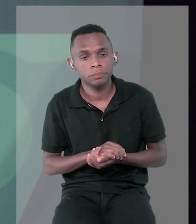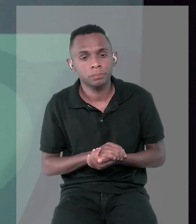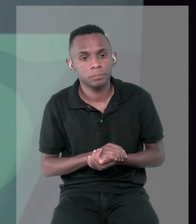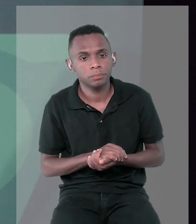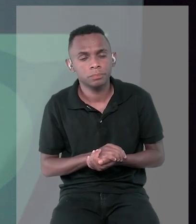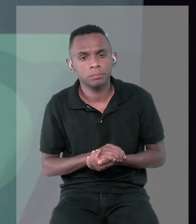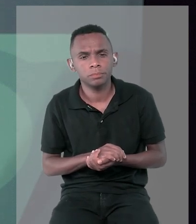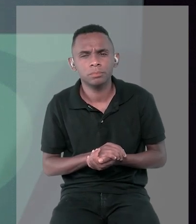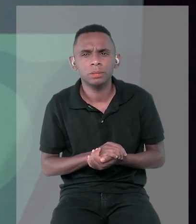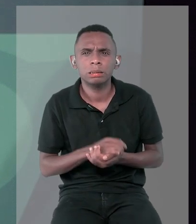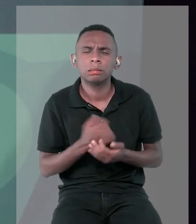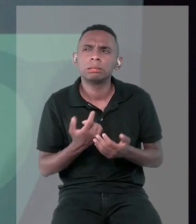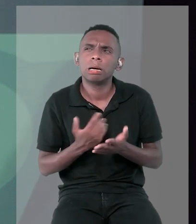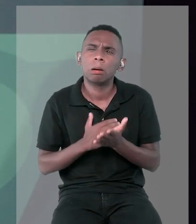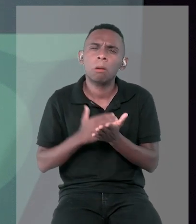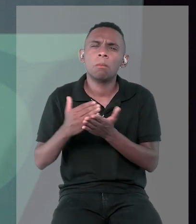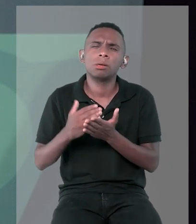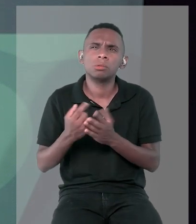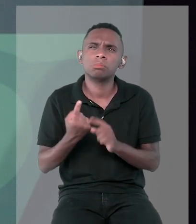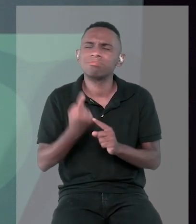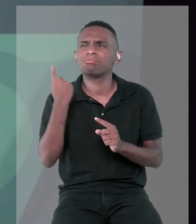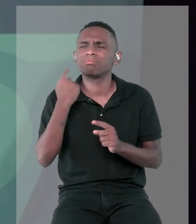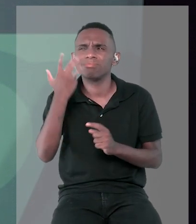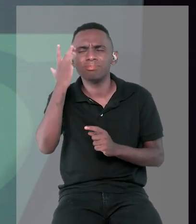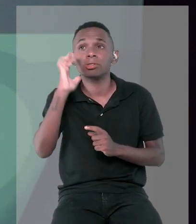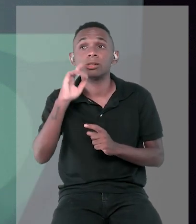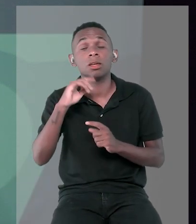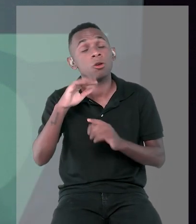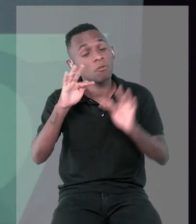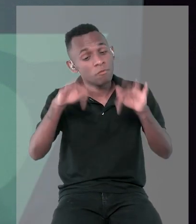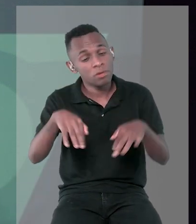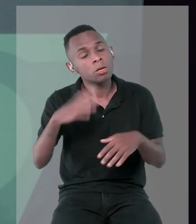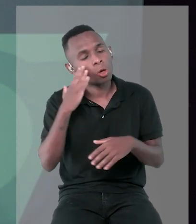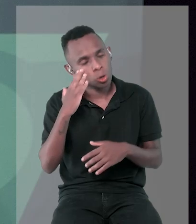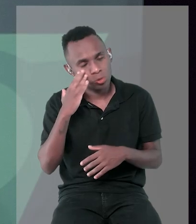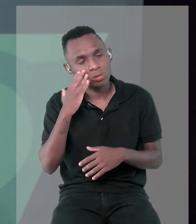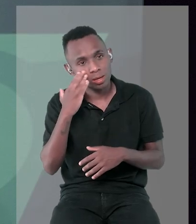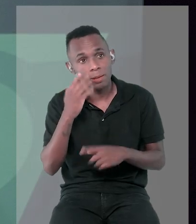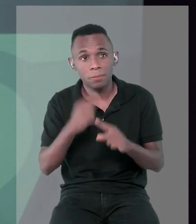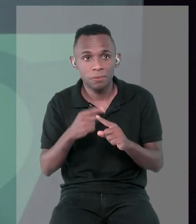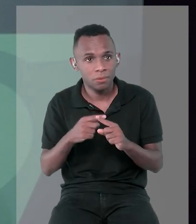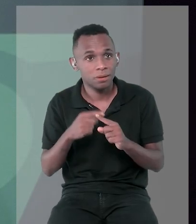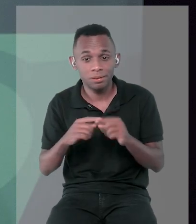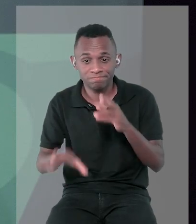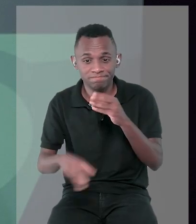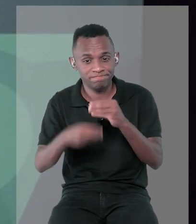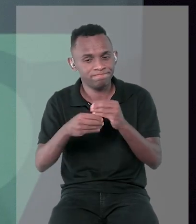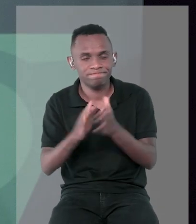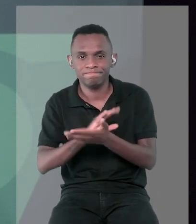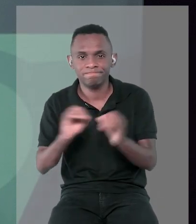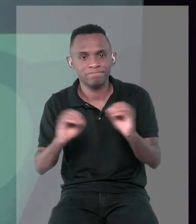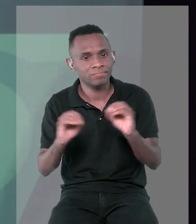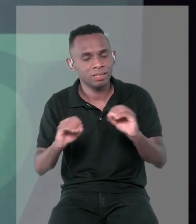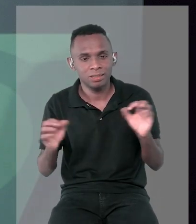eu não sei dizer quando ele começou, eu sei quando ele terminou, né? Porque agora não dá para acrescentar